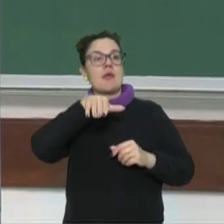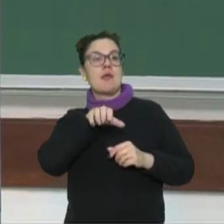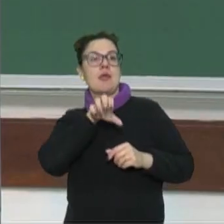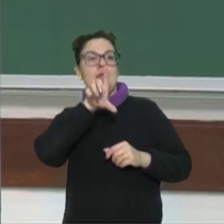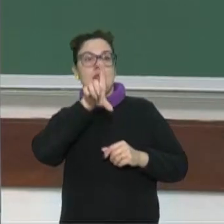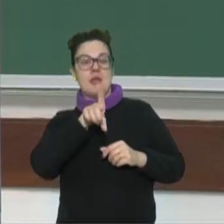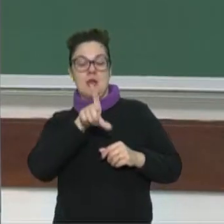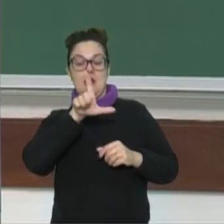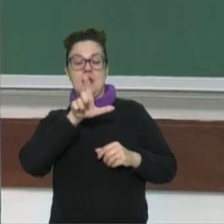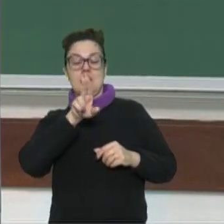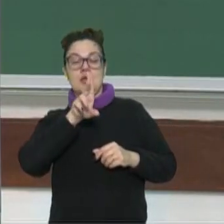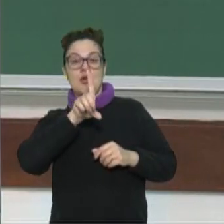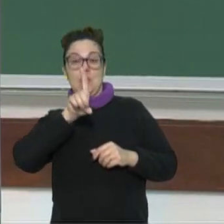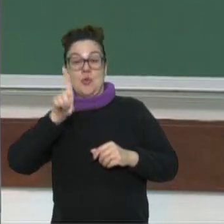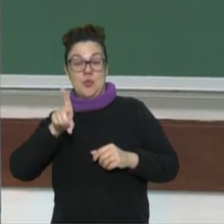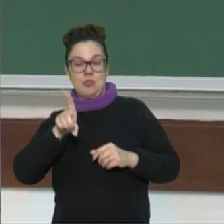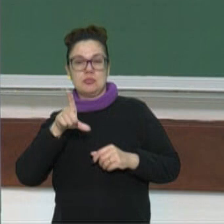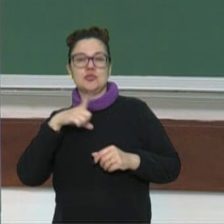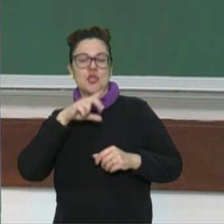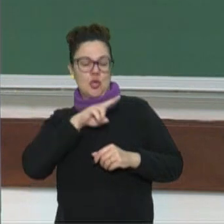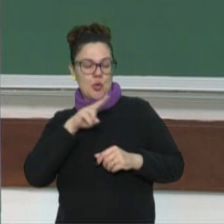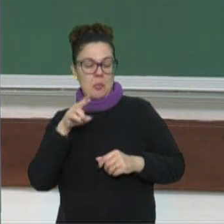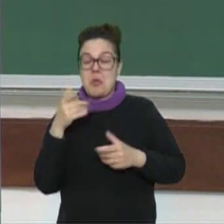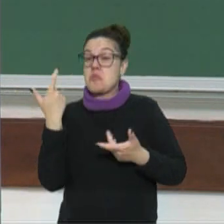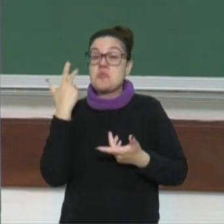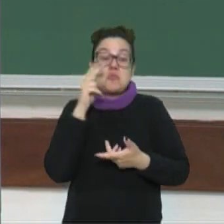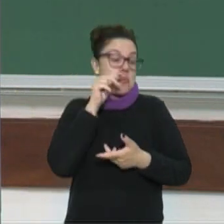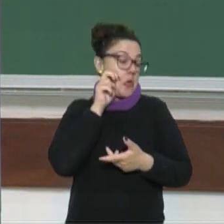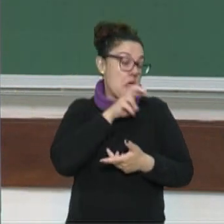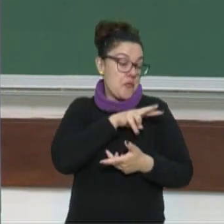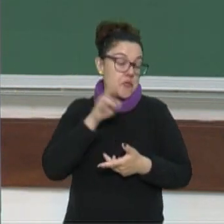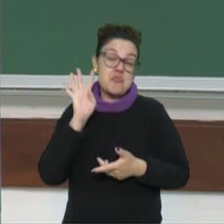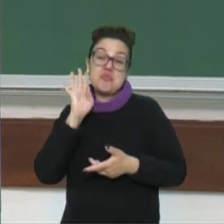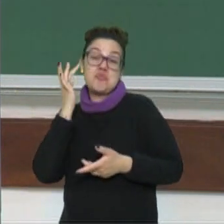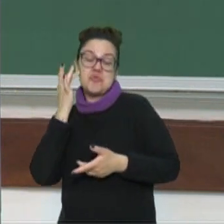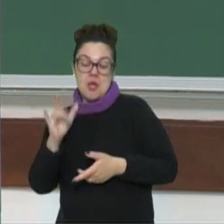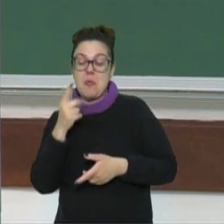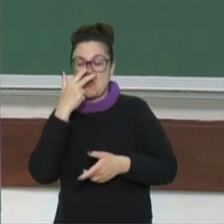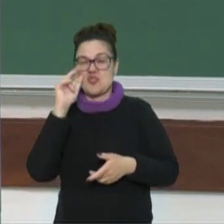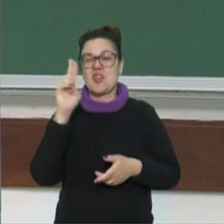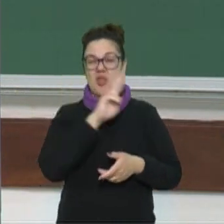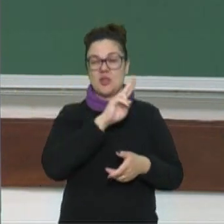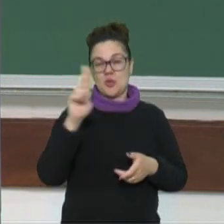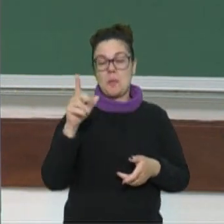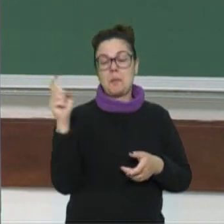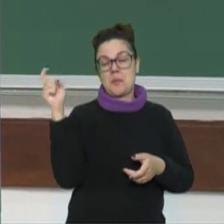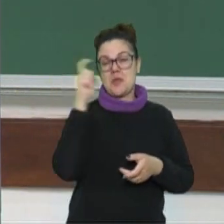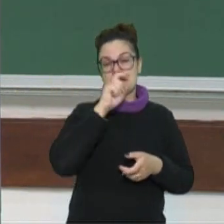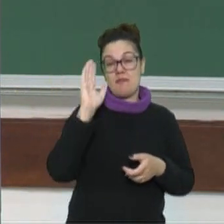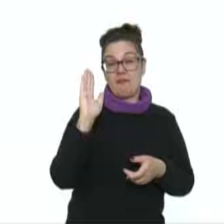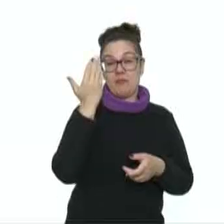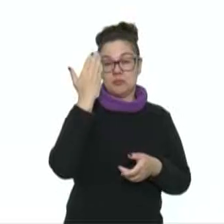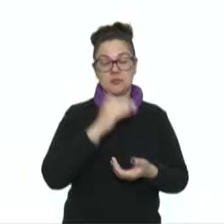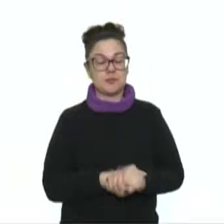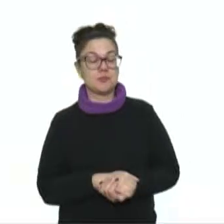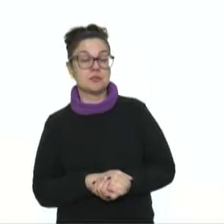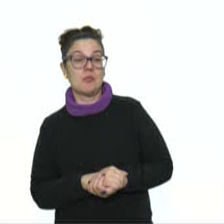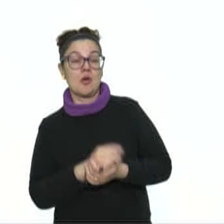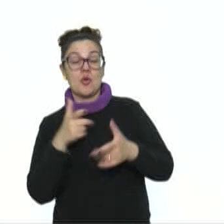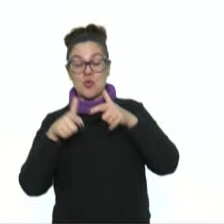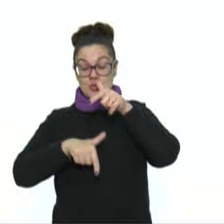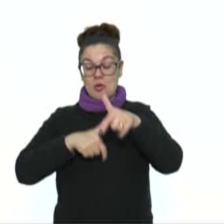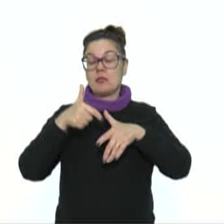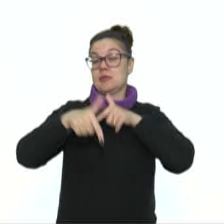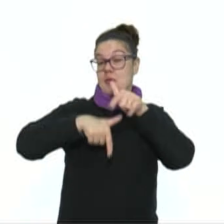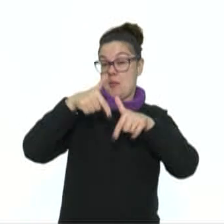ninguém sabe se existiu. Provavelmente era um nome falso usado por esses trabalhadores. E eles vão defender o quê? Que é a quebra